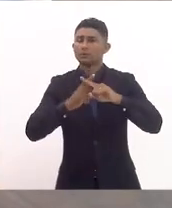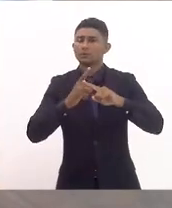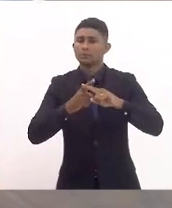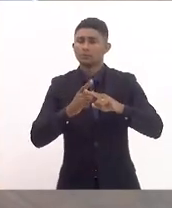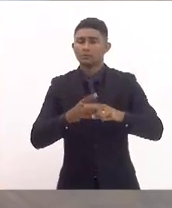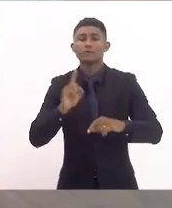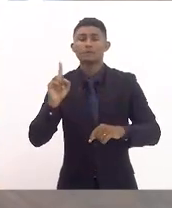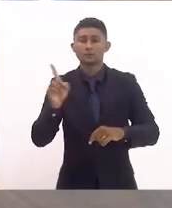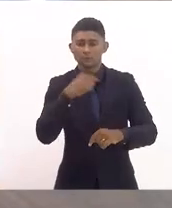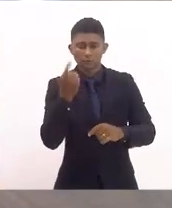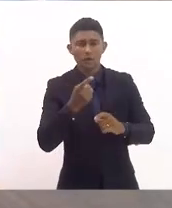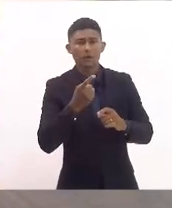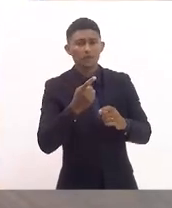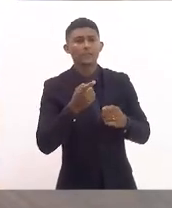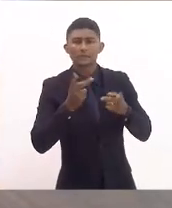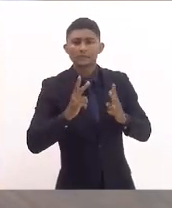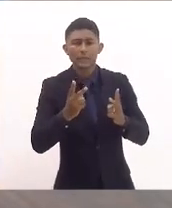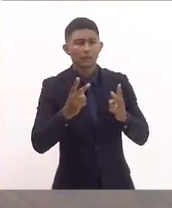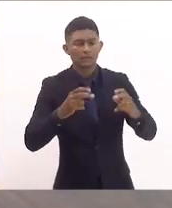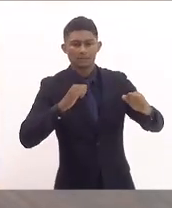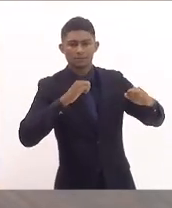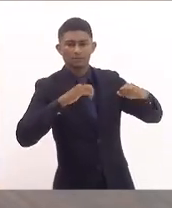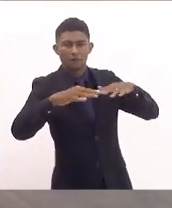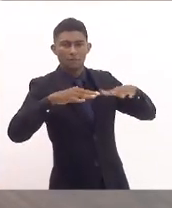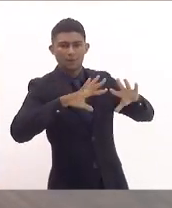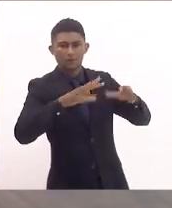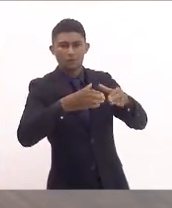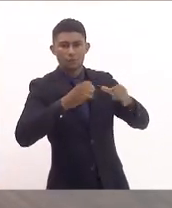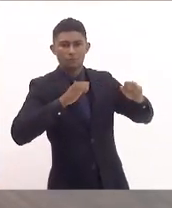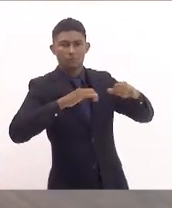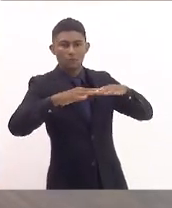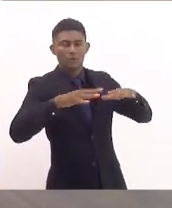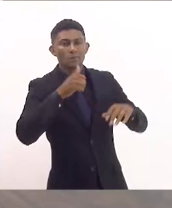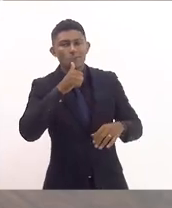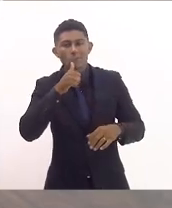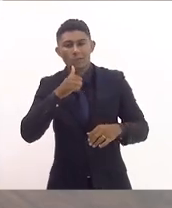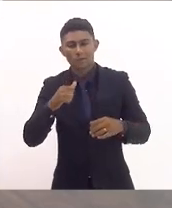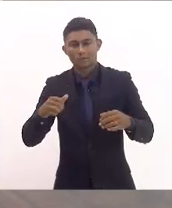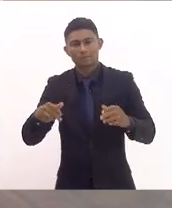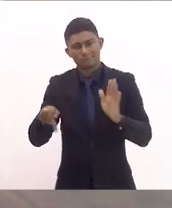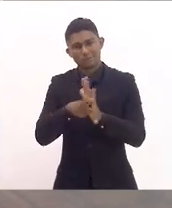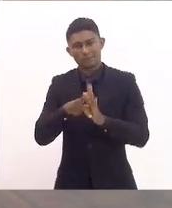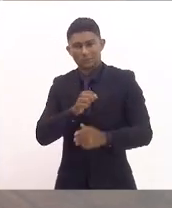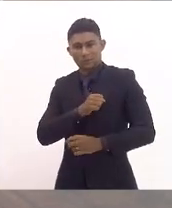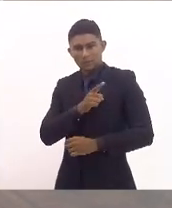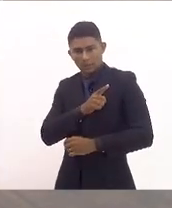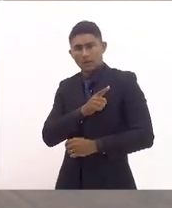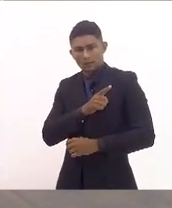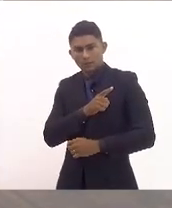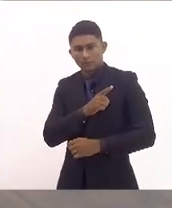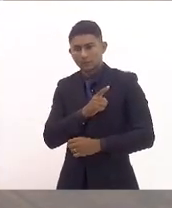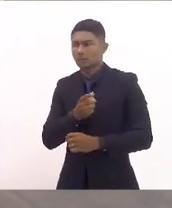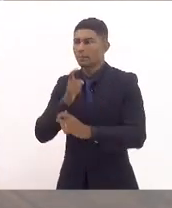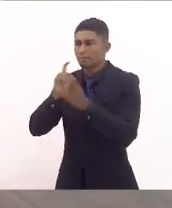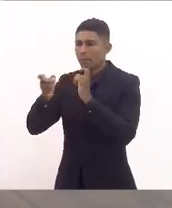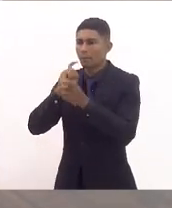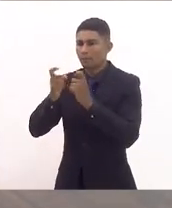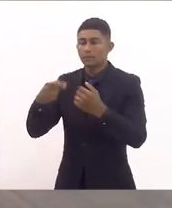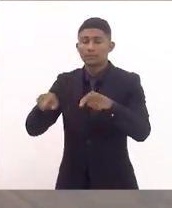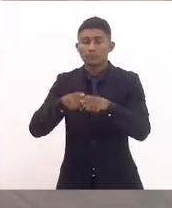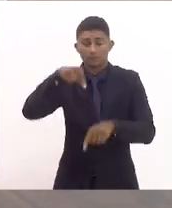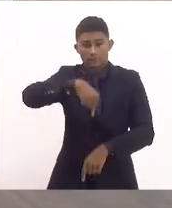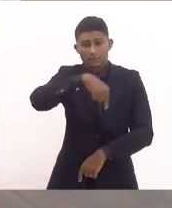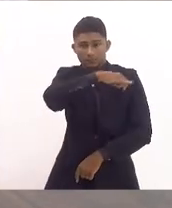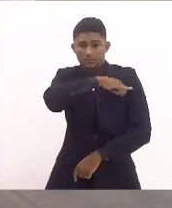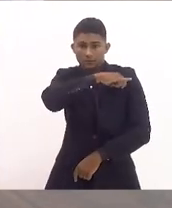conversado com o movimento de mulheres de São Gonçalo o movimento de mulheres aqui no